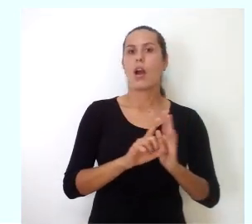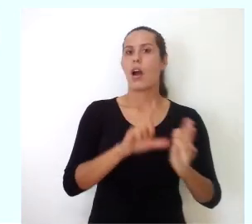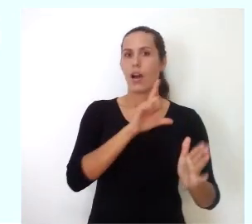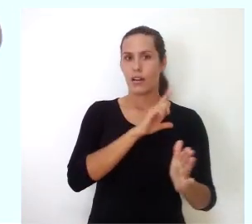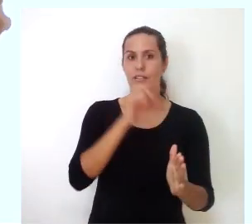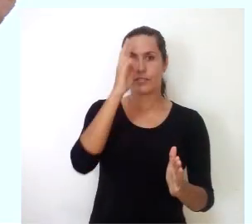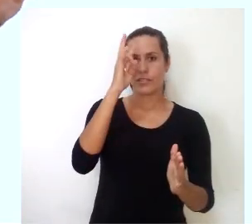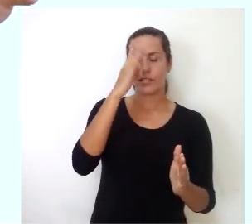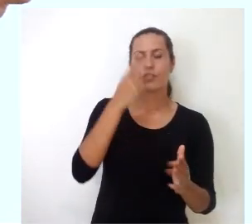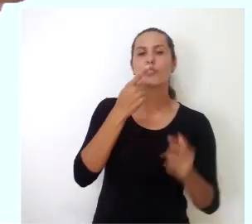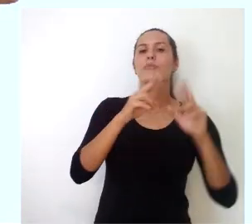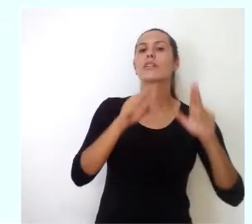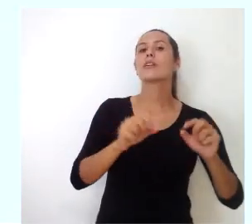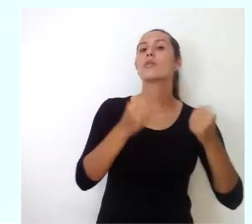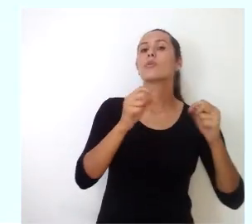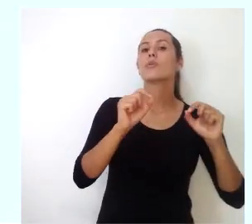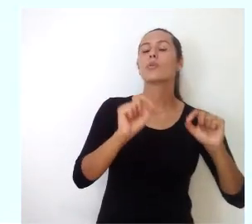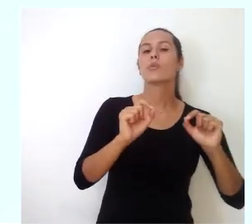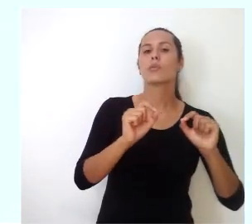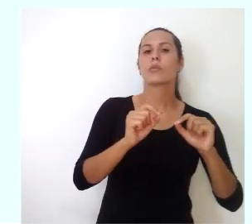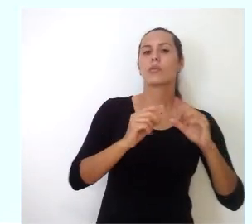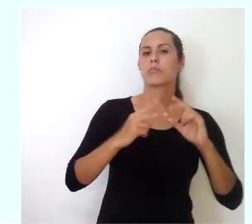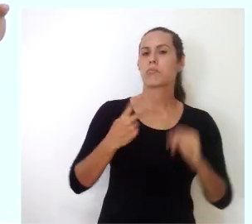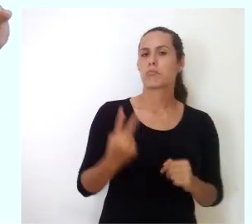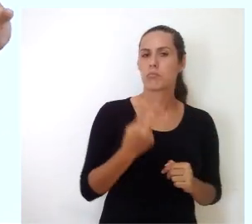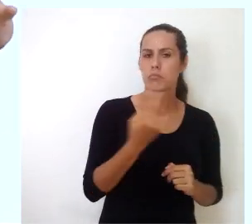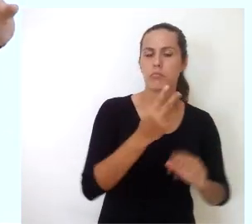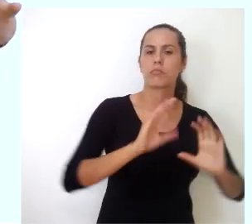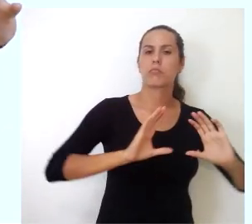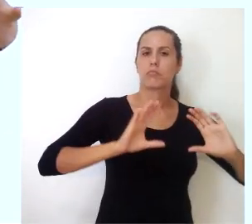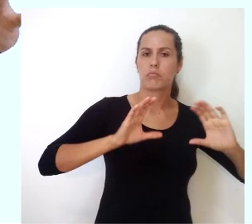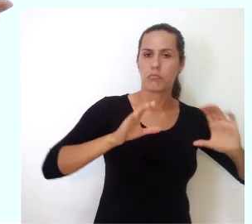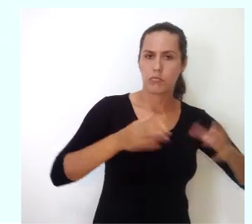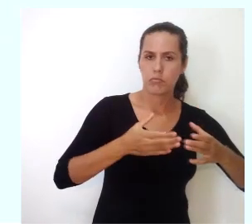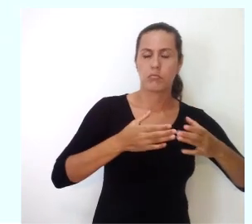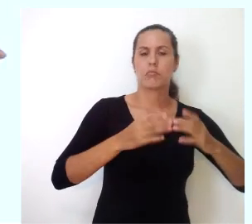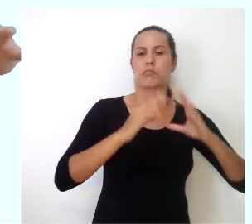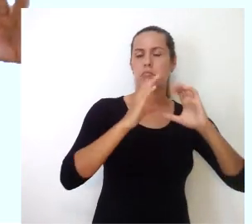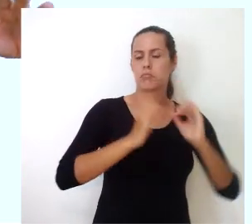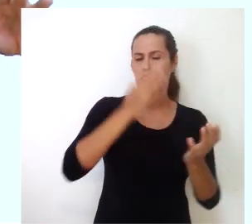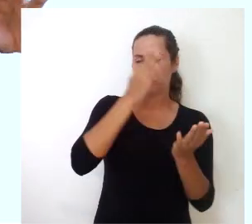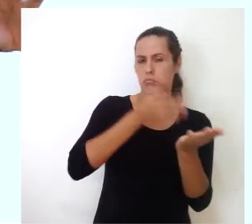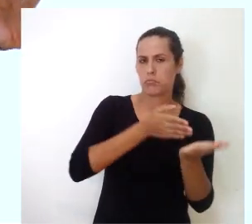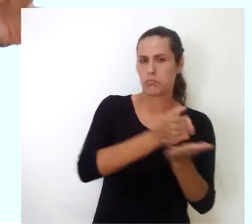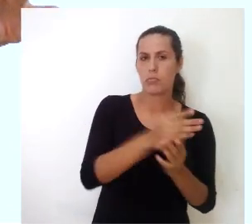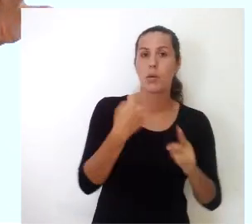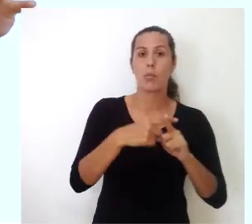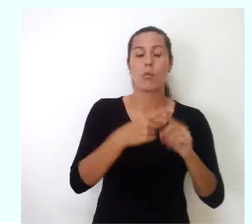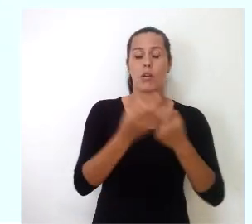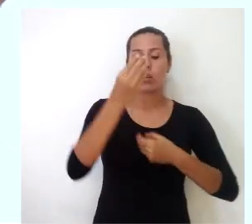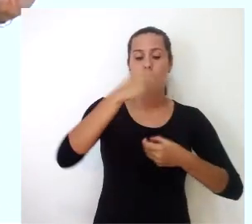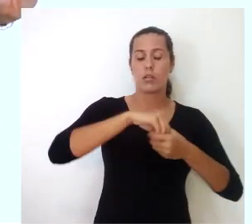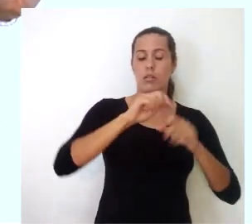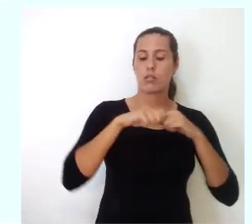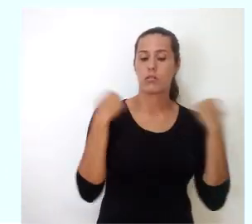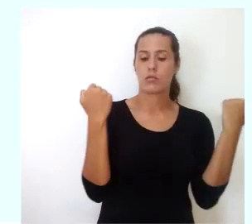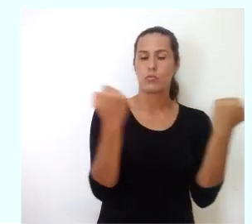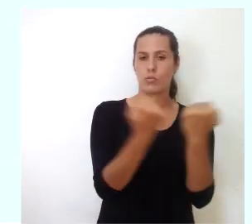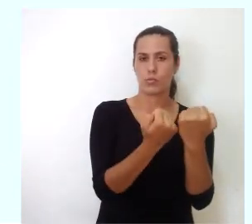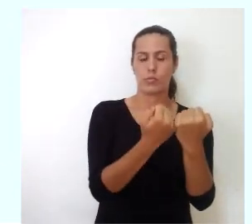a vocês ética, conduta, norma, certo? Pois vivemos em uma sociedade plural. E o